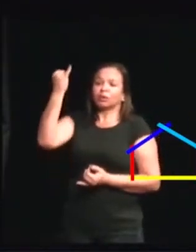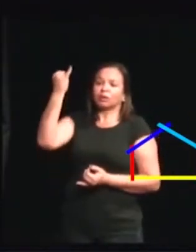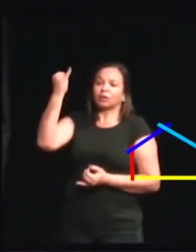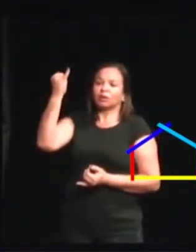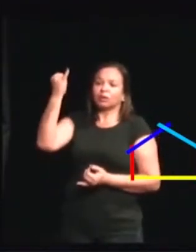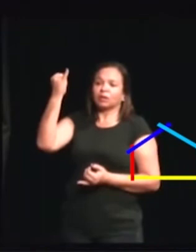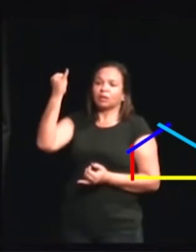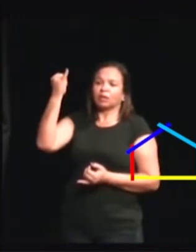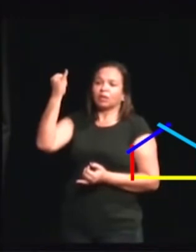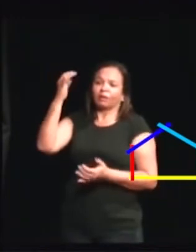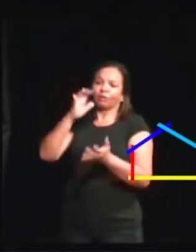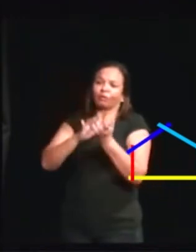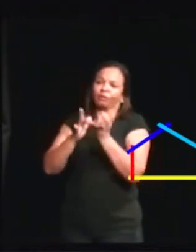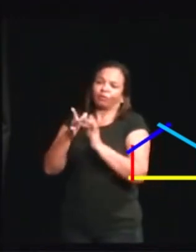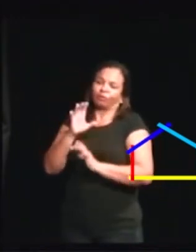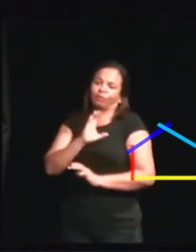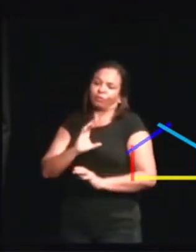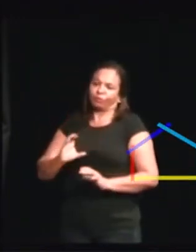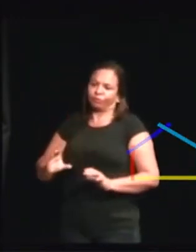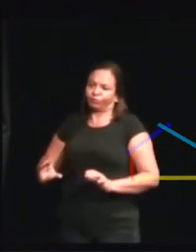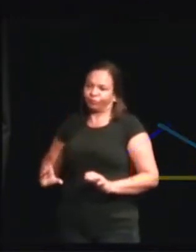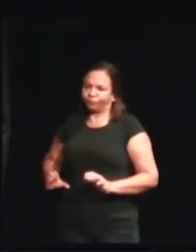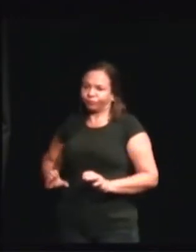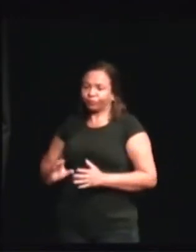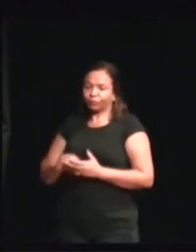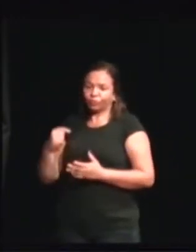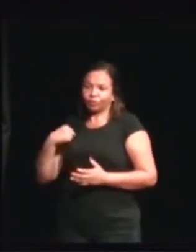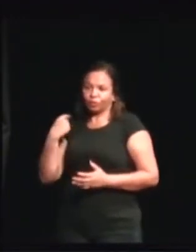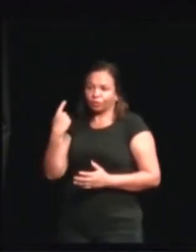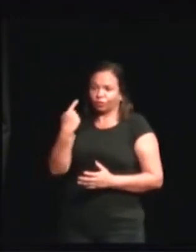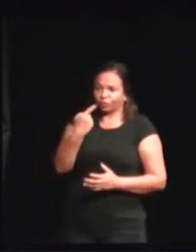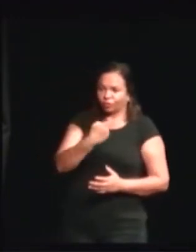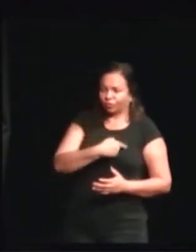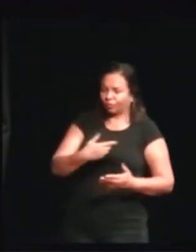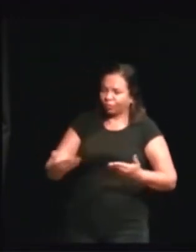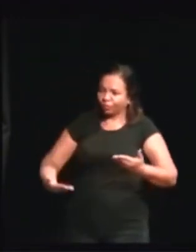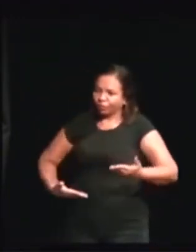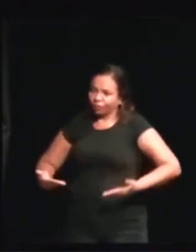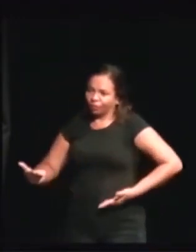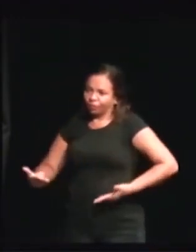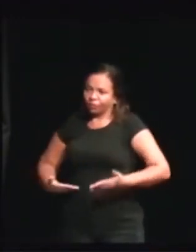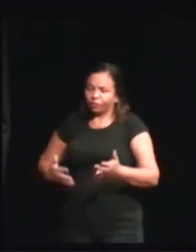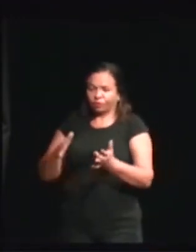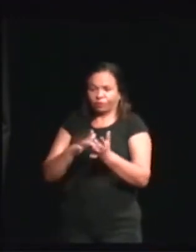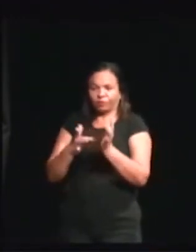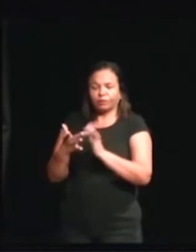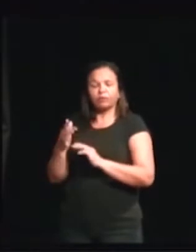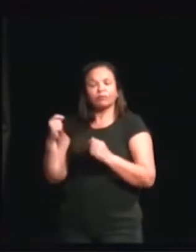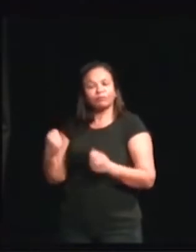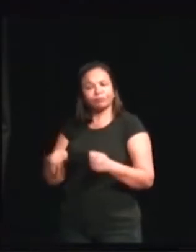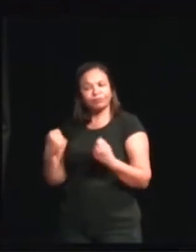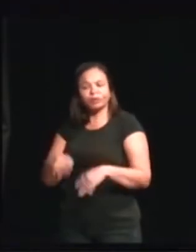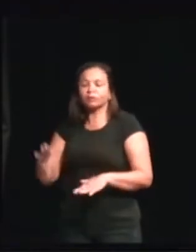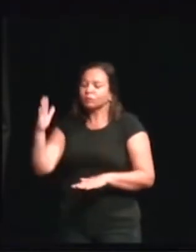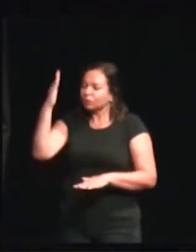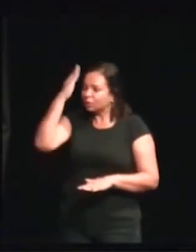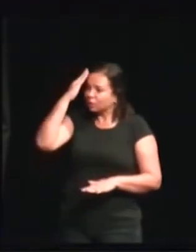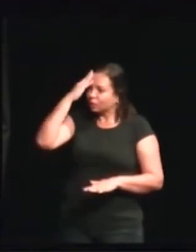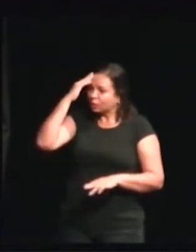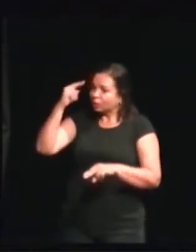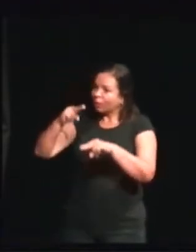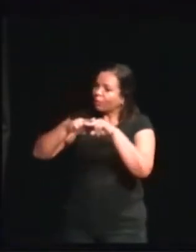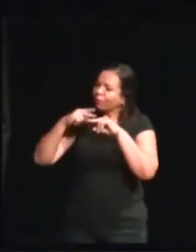questão. Falamos do Cristo. E nós somos servos dele. E nós precisamos entender que é por isso que nós estamos